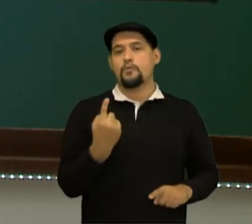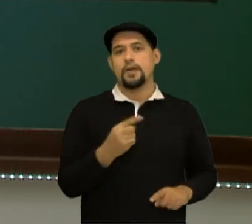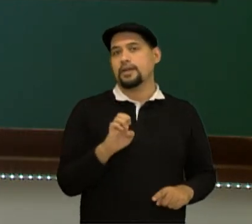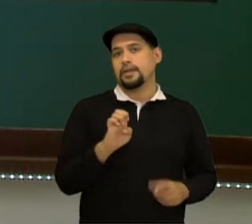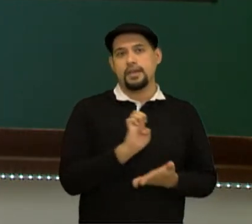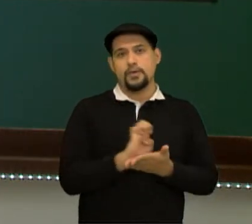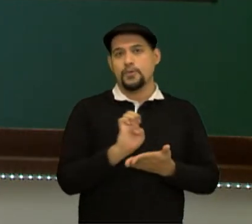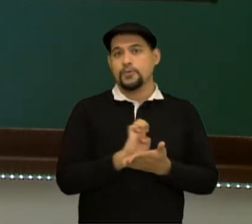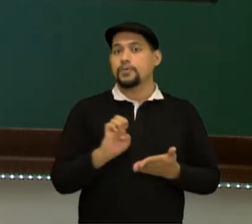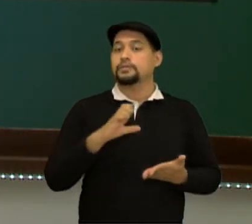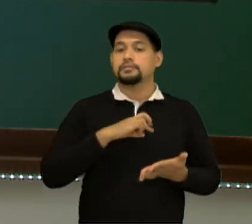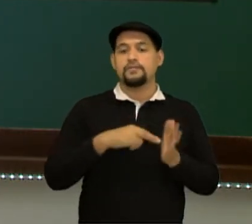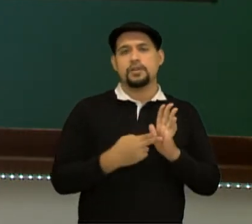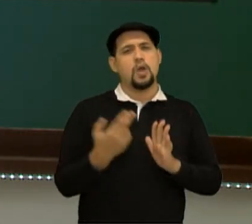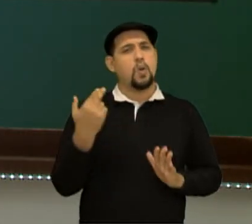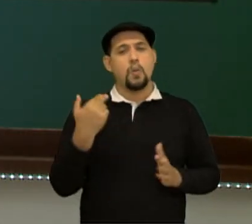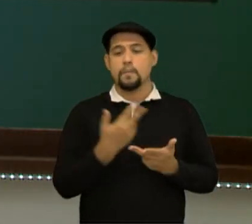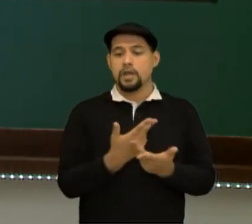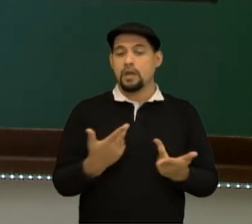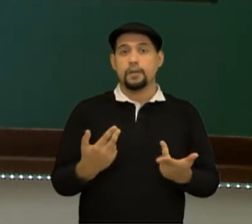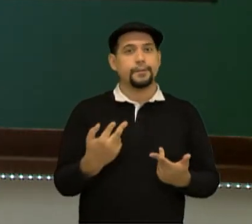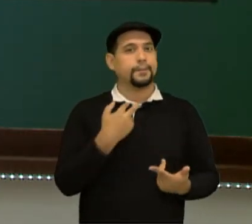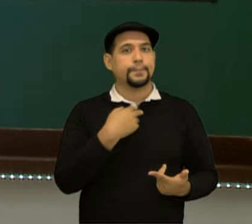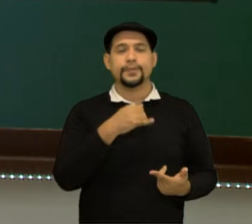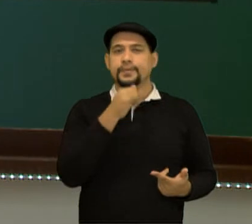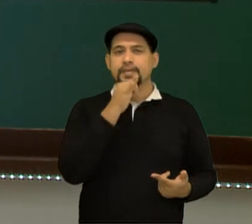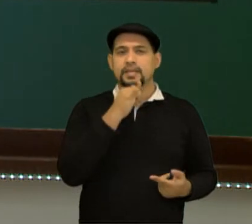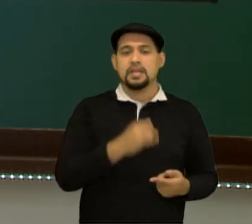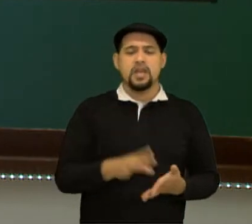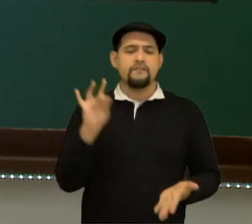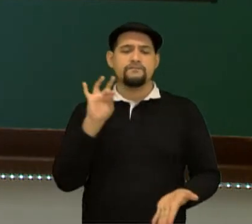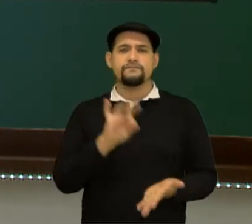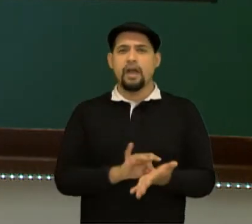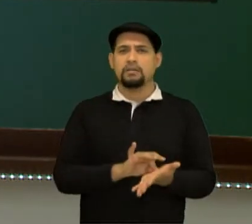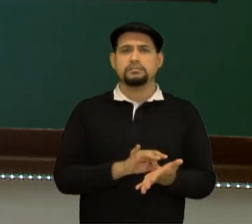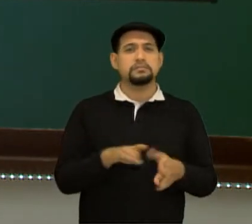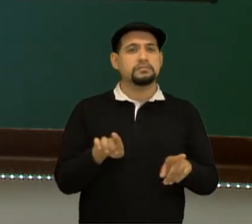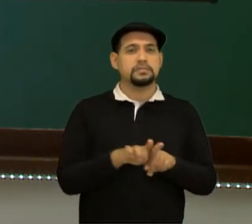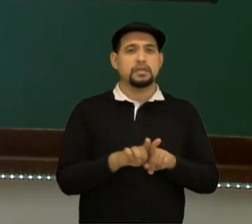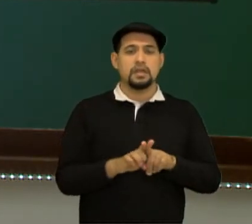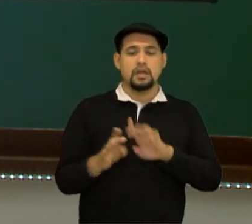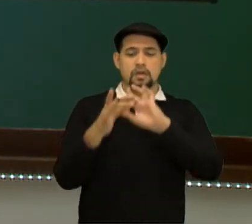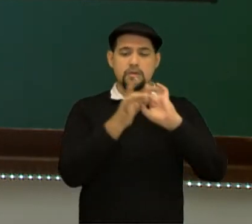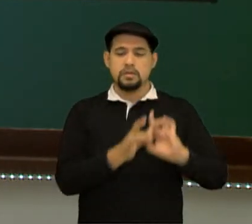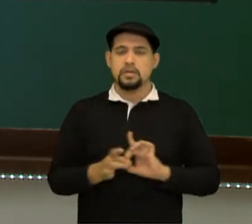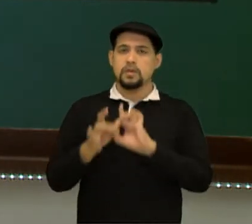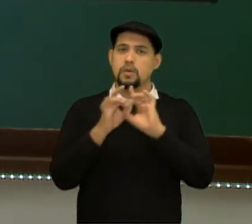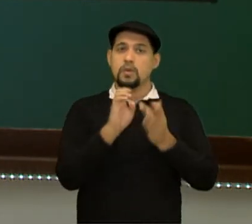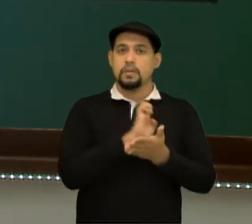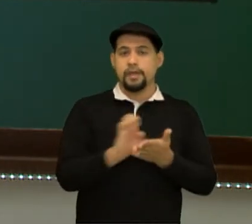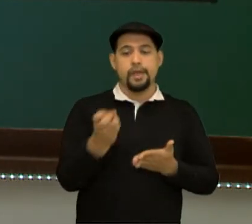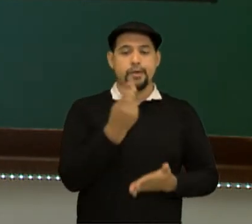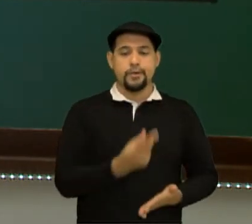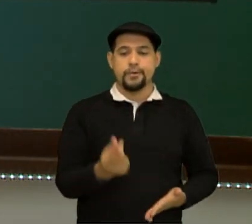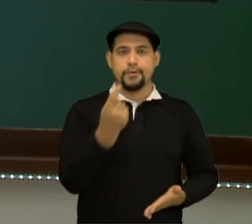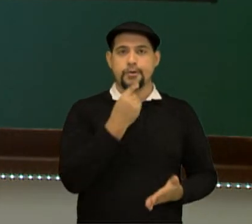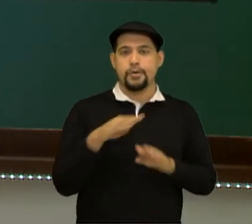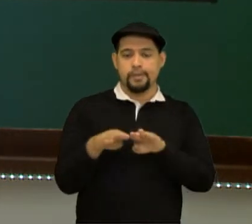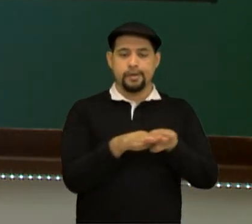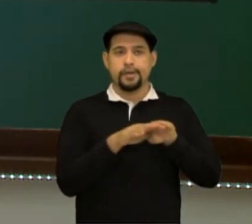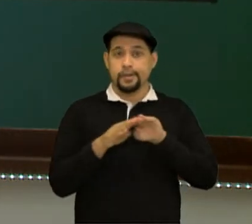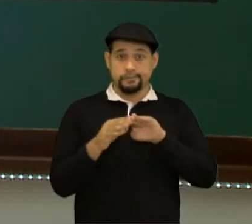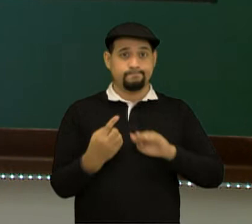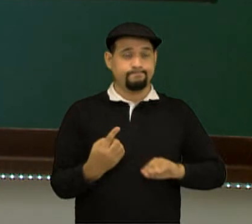única a moeda é comum por isso não podemos dizer que efetivamente a união europeia seja uma união económica e